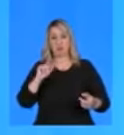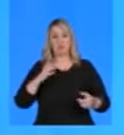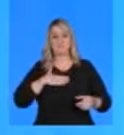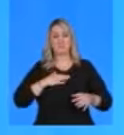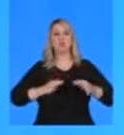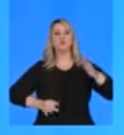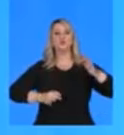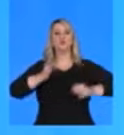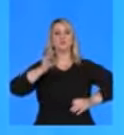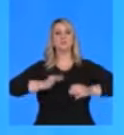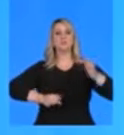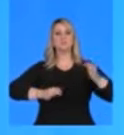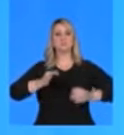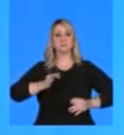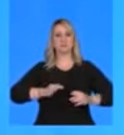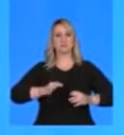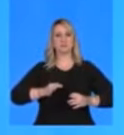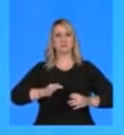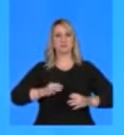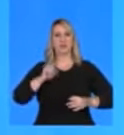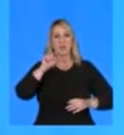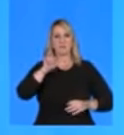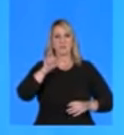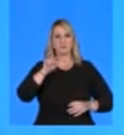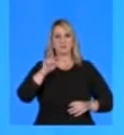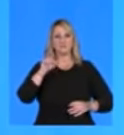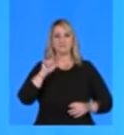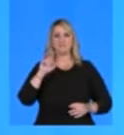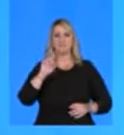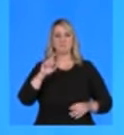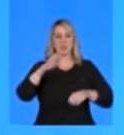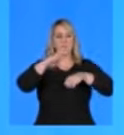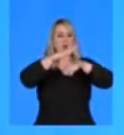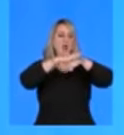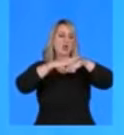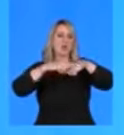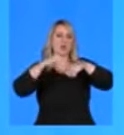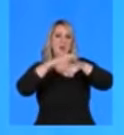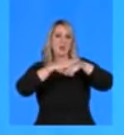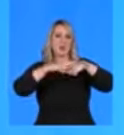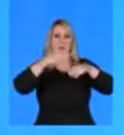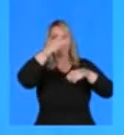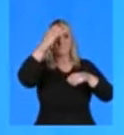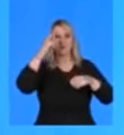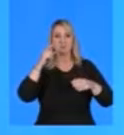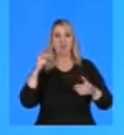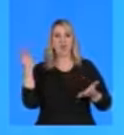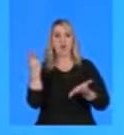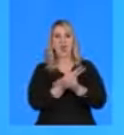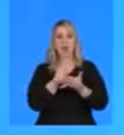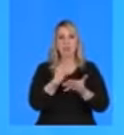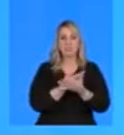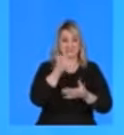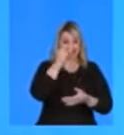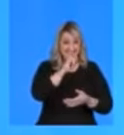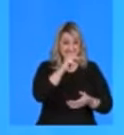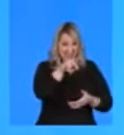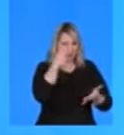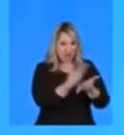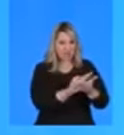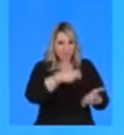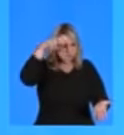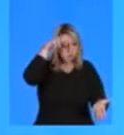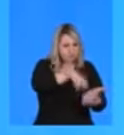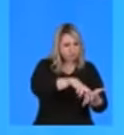justiça xandir justiça é você não passar a mão na cabeça dos companheiros que erraram Se Eles erraram tem que